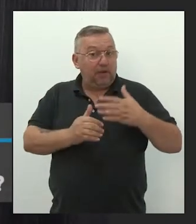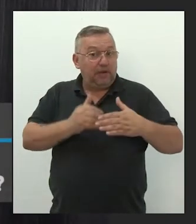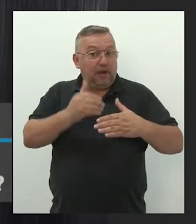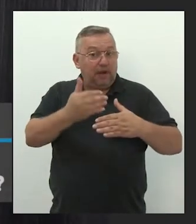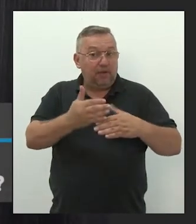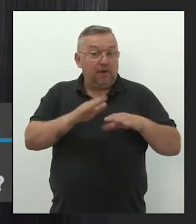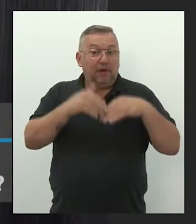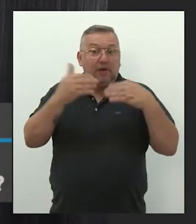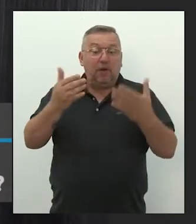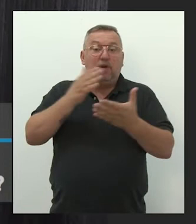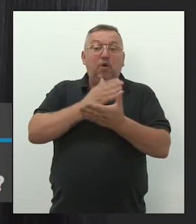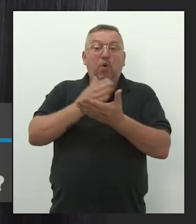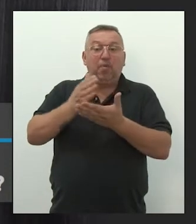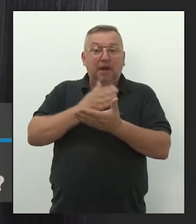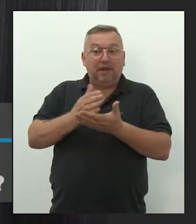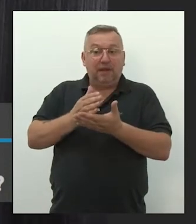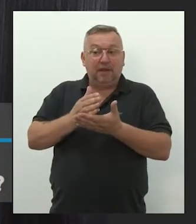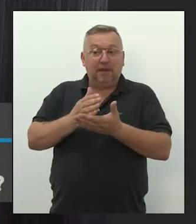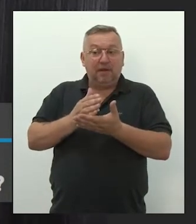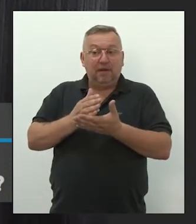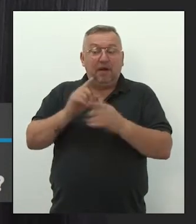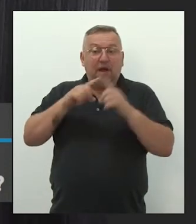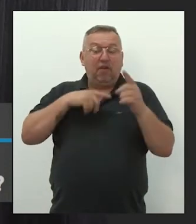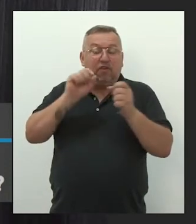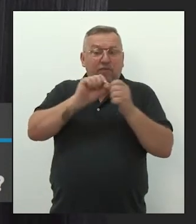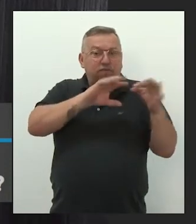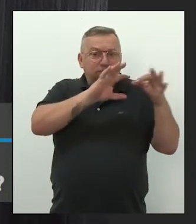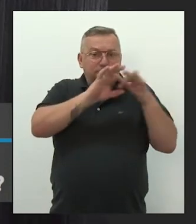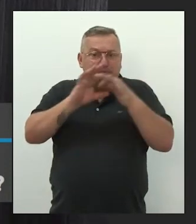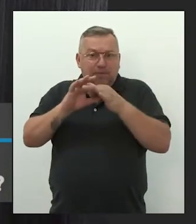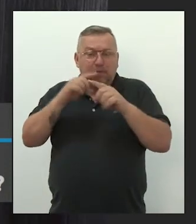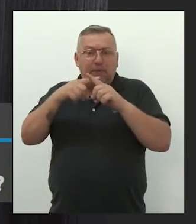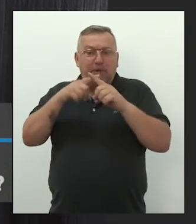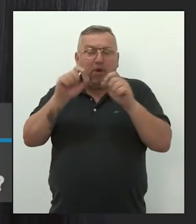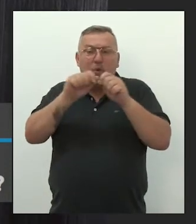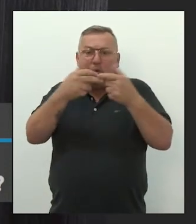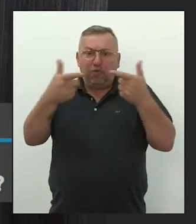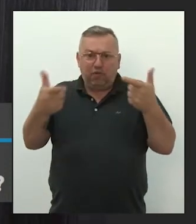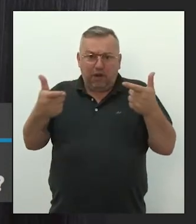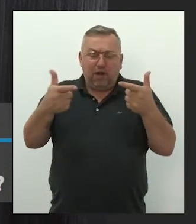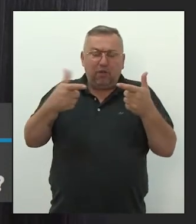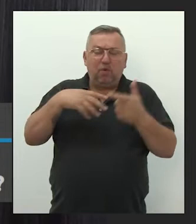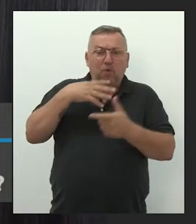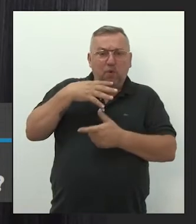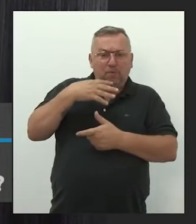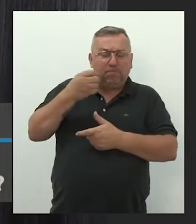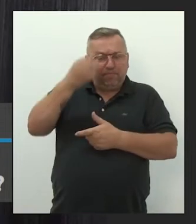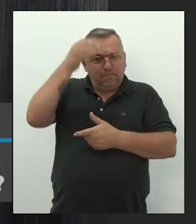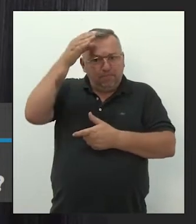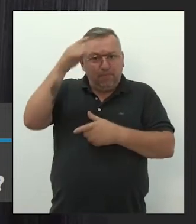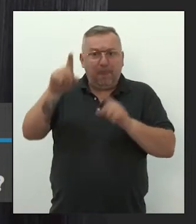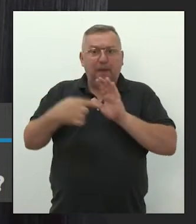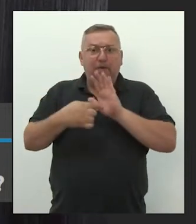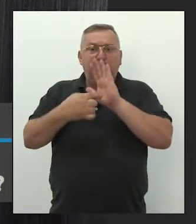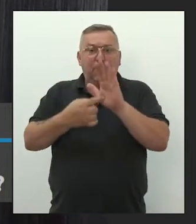Então, a gente contextualiza assim que o objeto do conhecimento no material do EMAI, ele